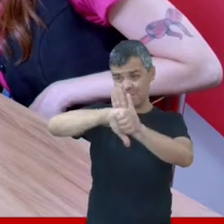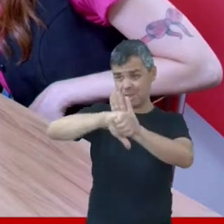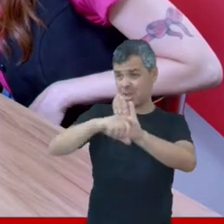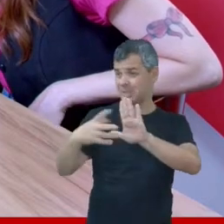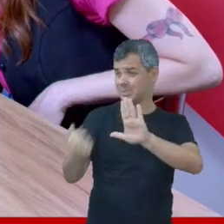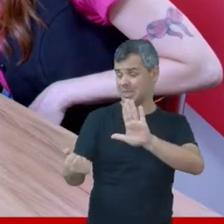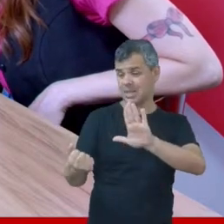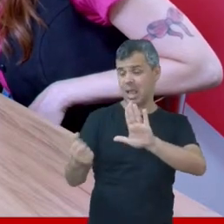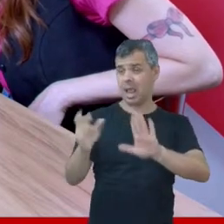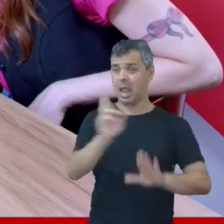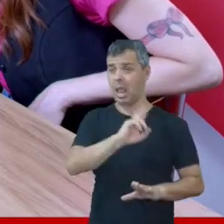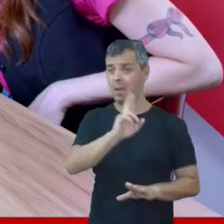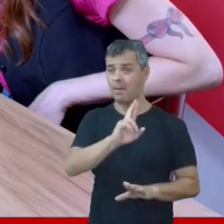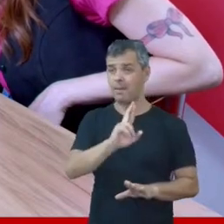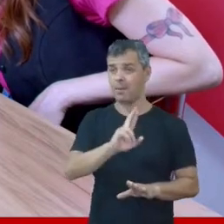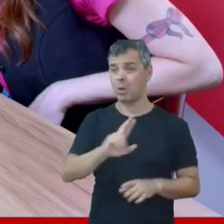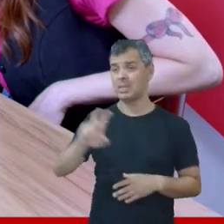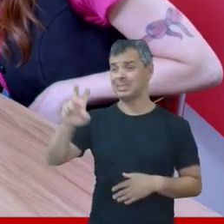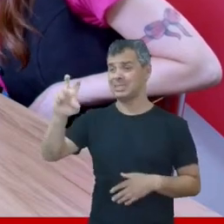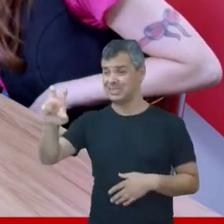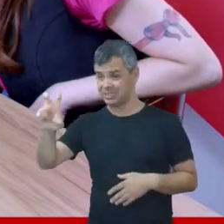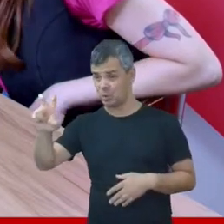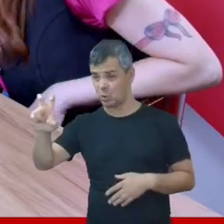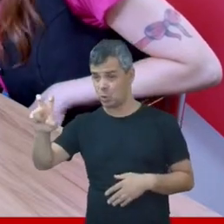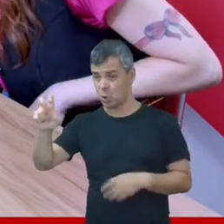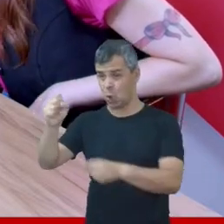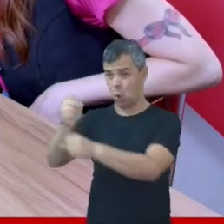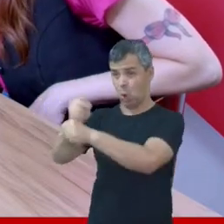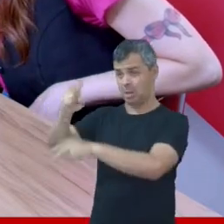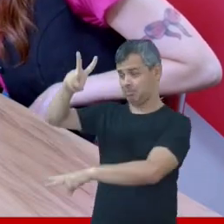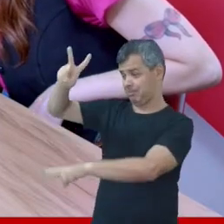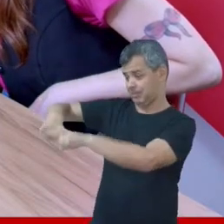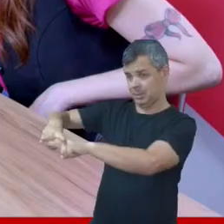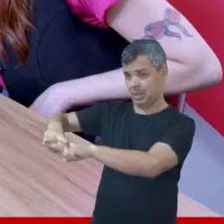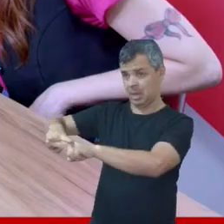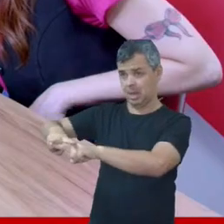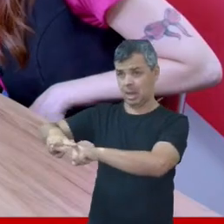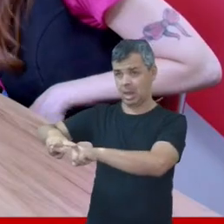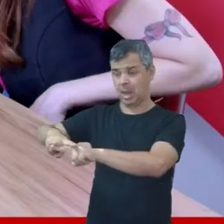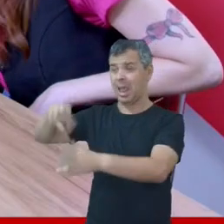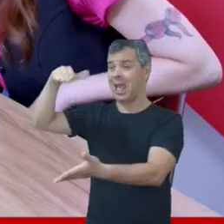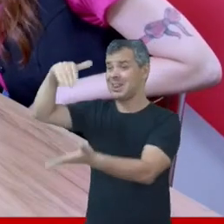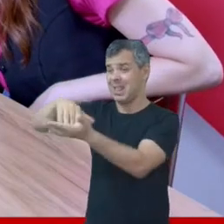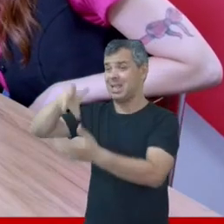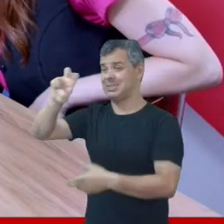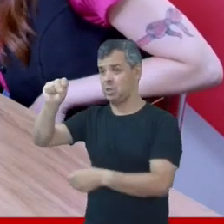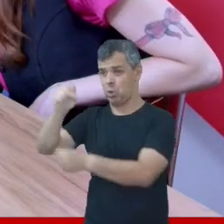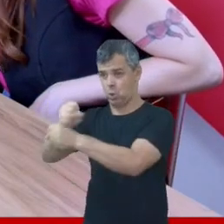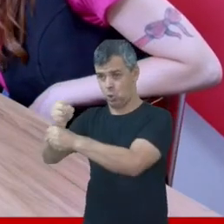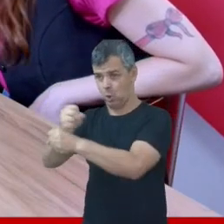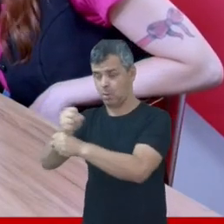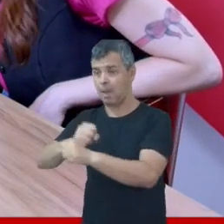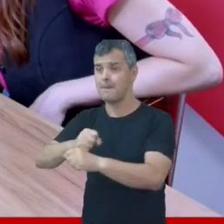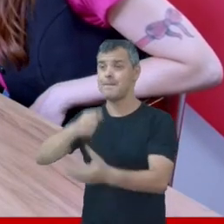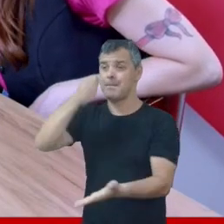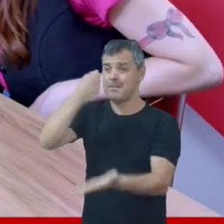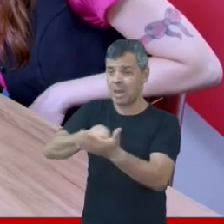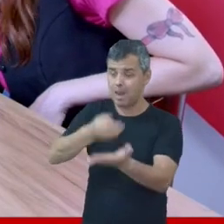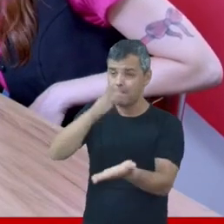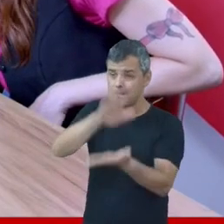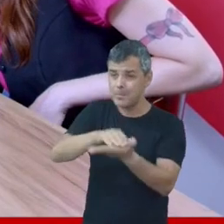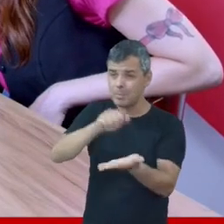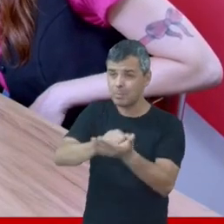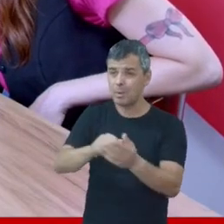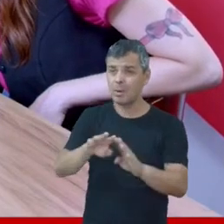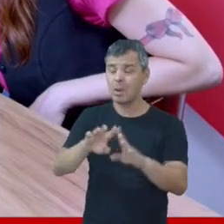religiosa, o criminoso pode pegar de 5 anos de prisão, pode pegar até 5 anos de prisão, além de ter que pagar multa. E a